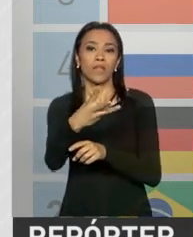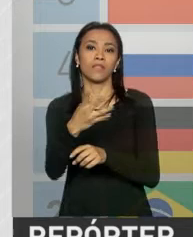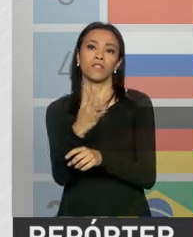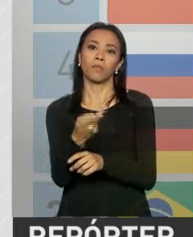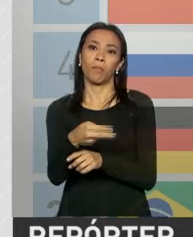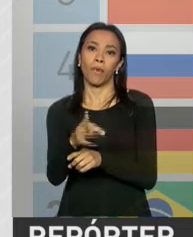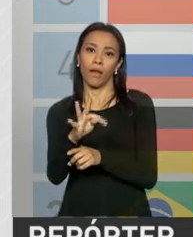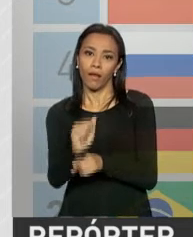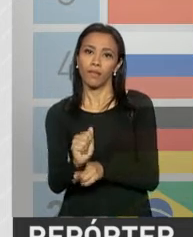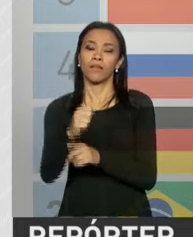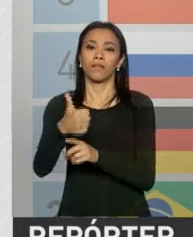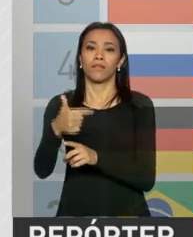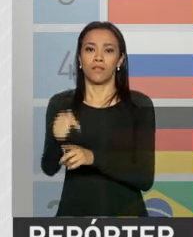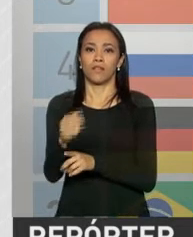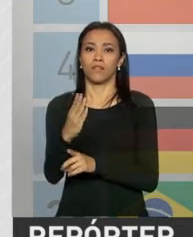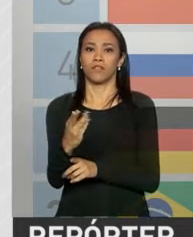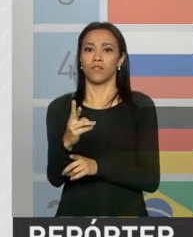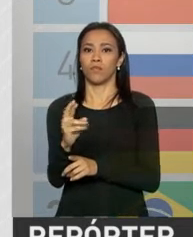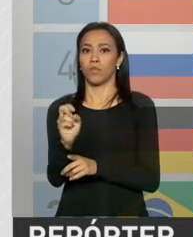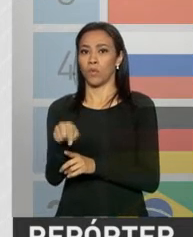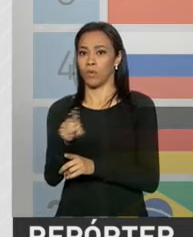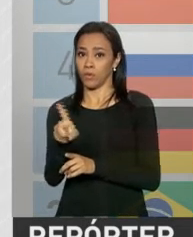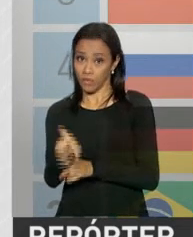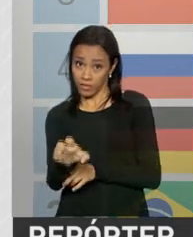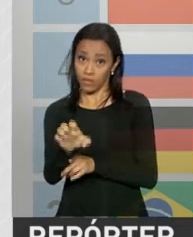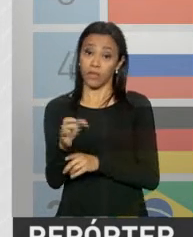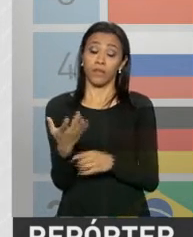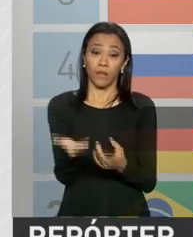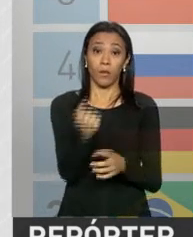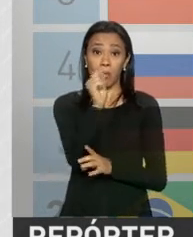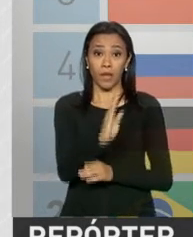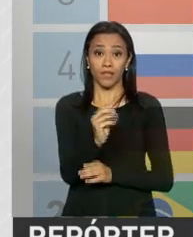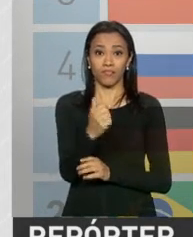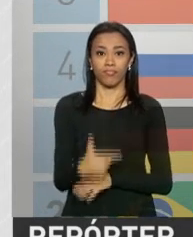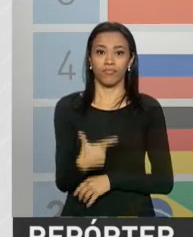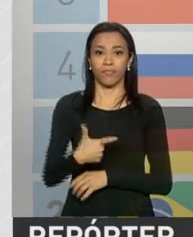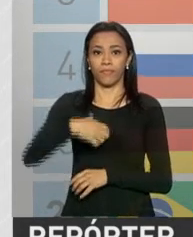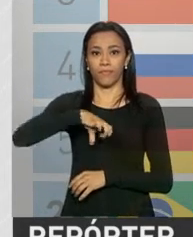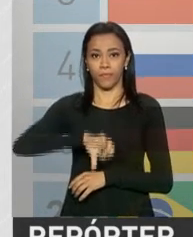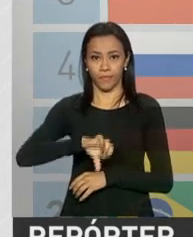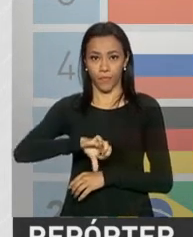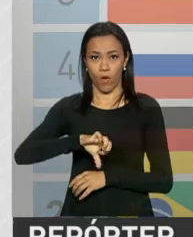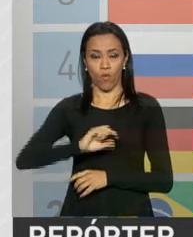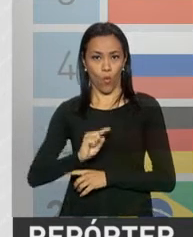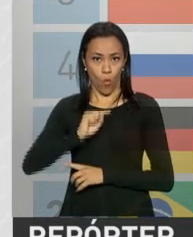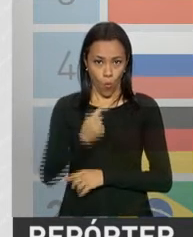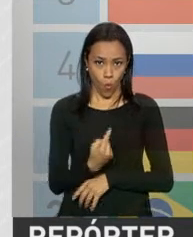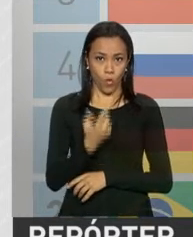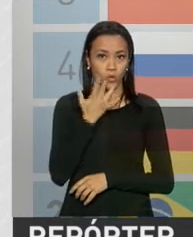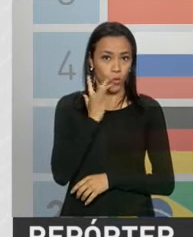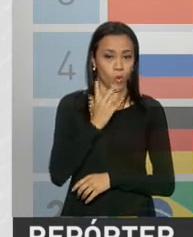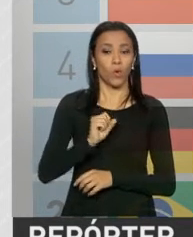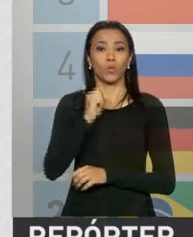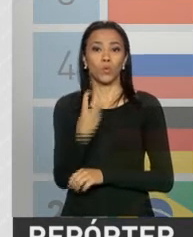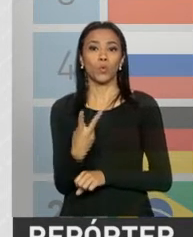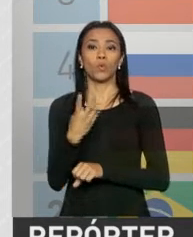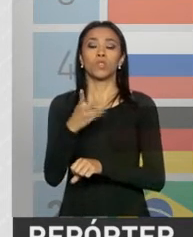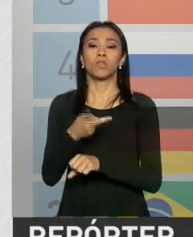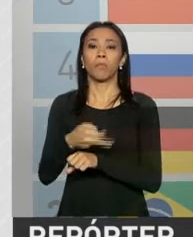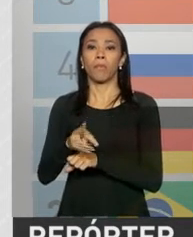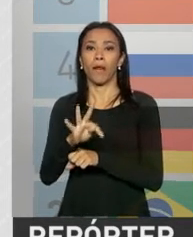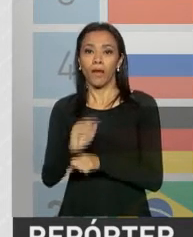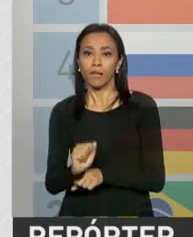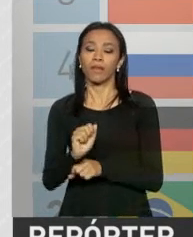e 17 de bronze o brasil está em 29º com uma medalha de ouro e duas medalhas